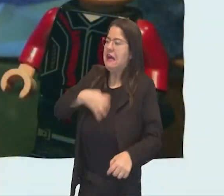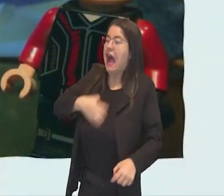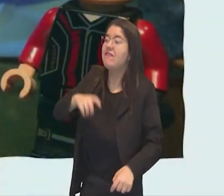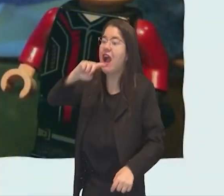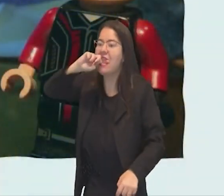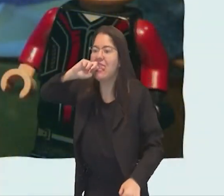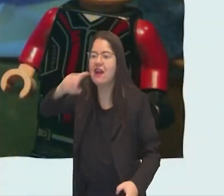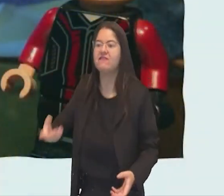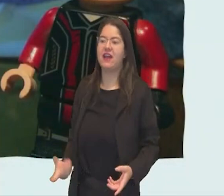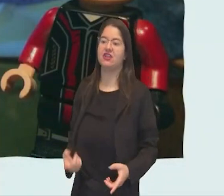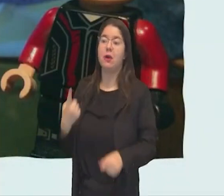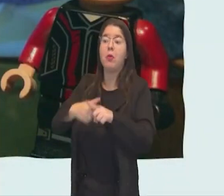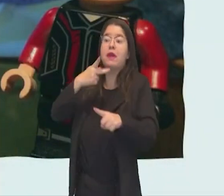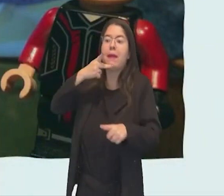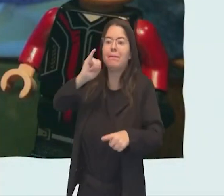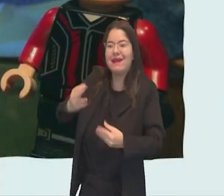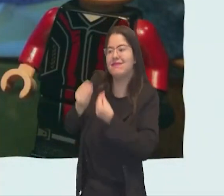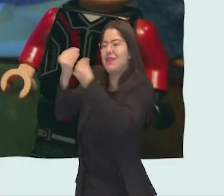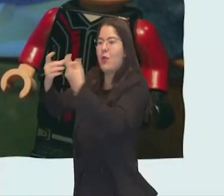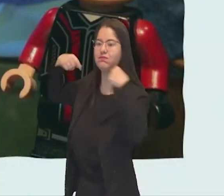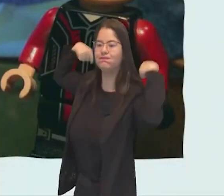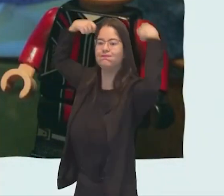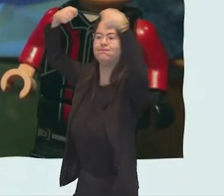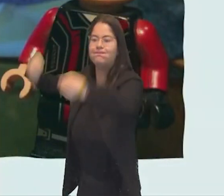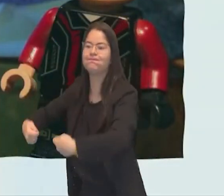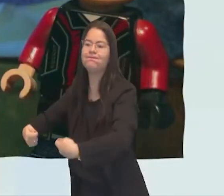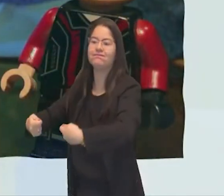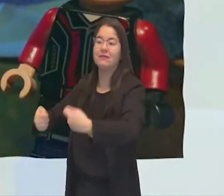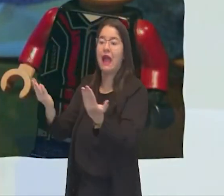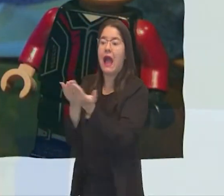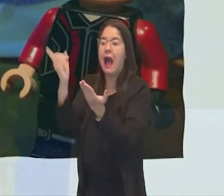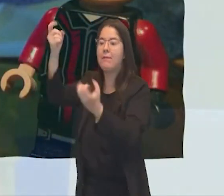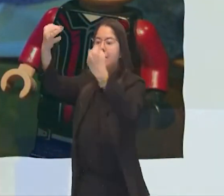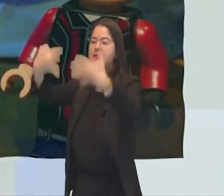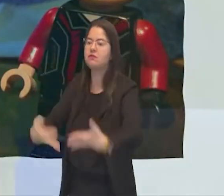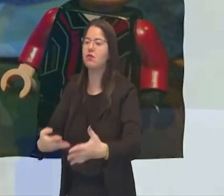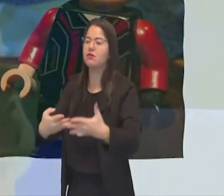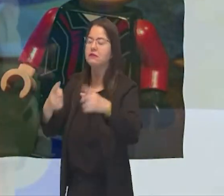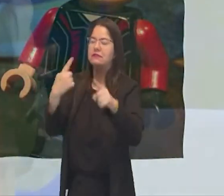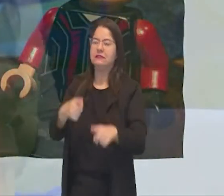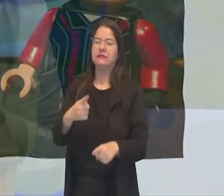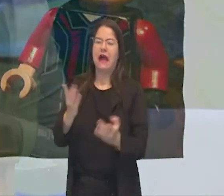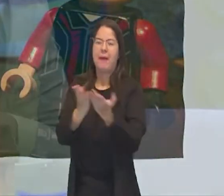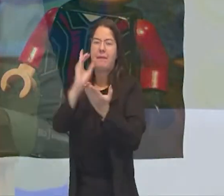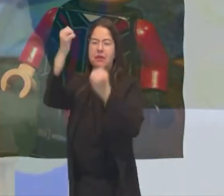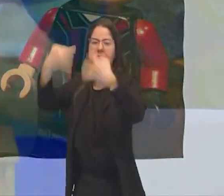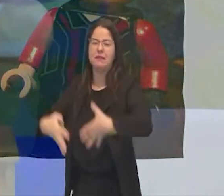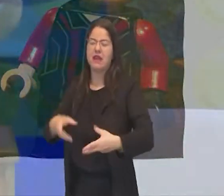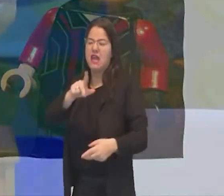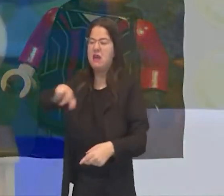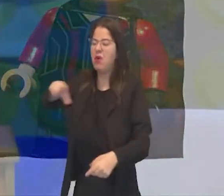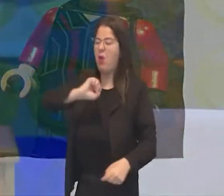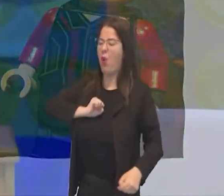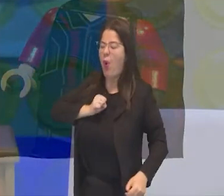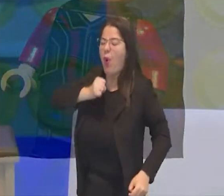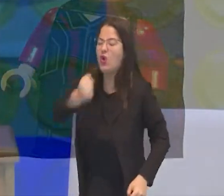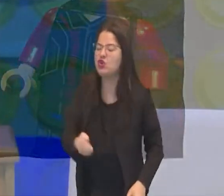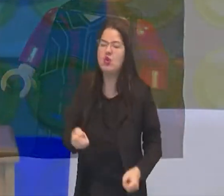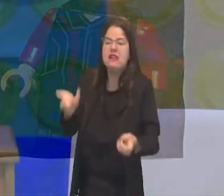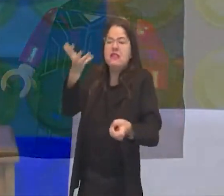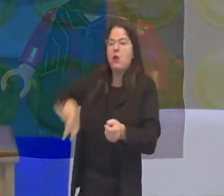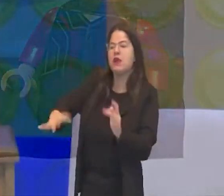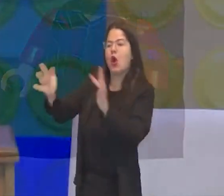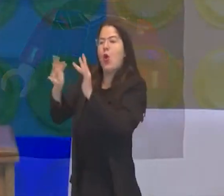raiva. Ficaram com inveja. A Bíblia fala que eles chegaram a odiar José e não queriam nem conversa com